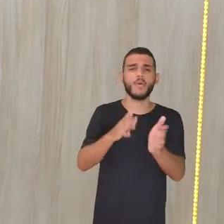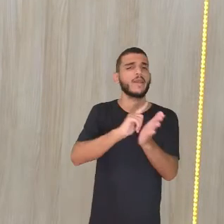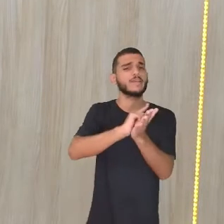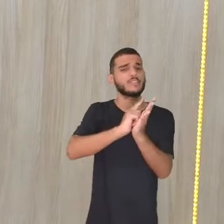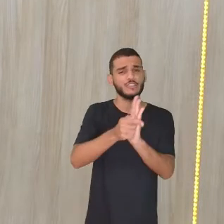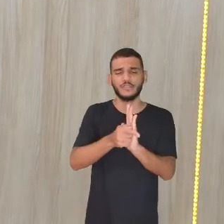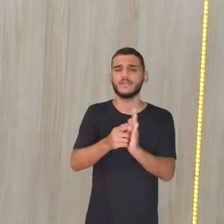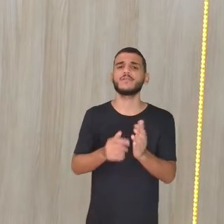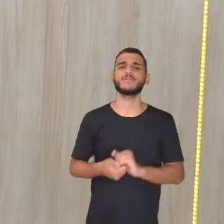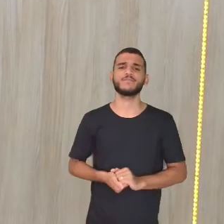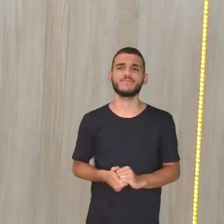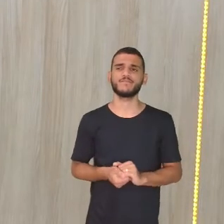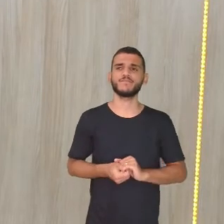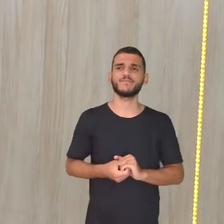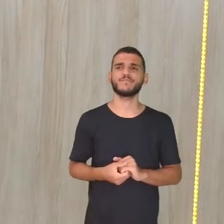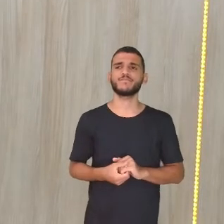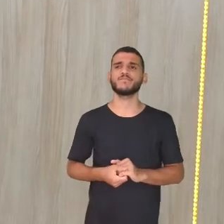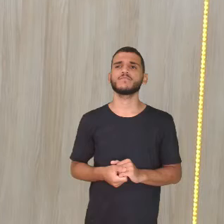outra.